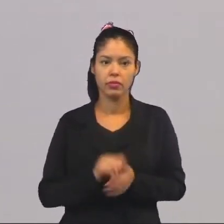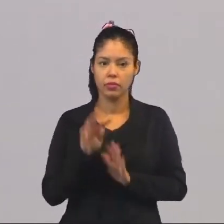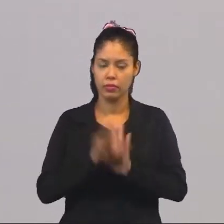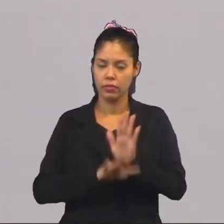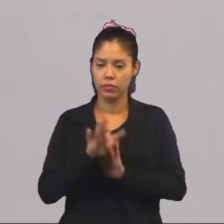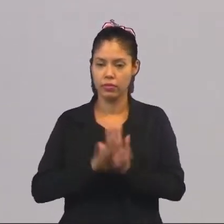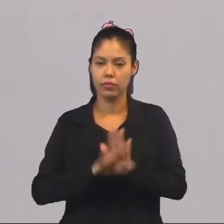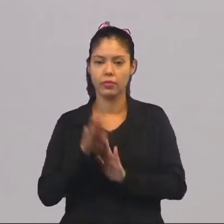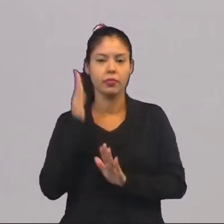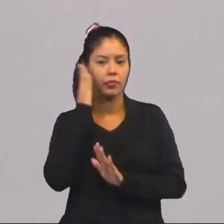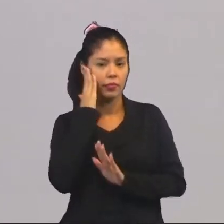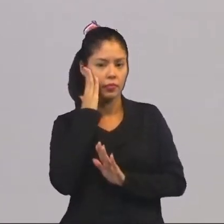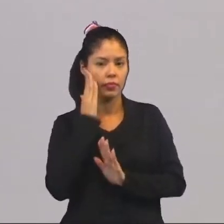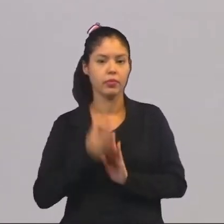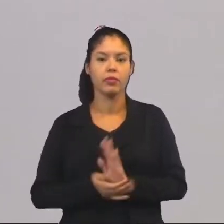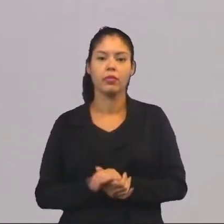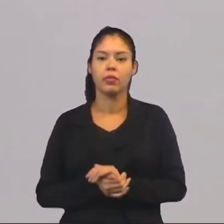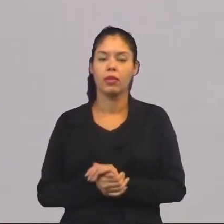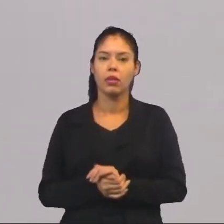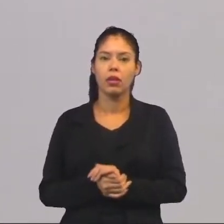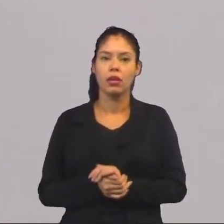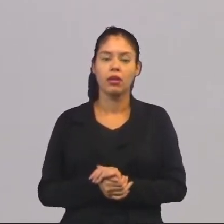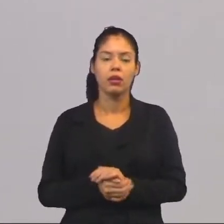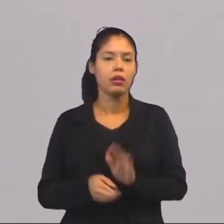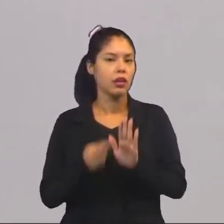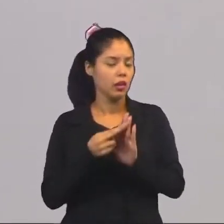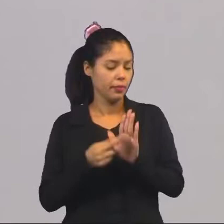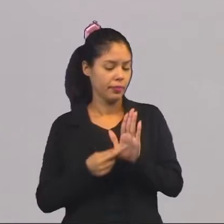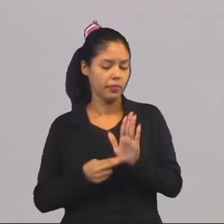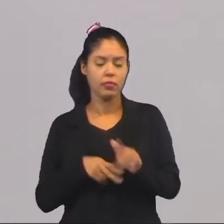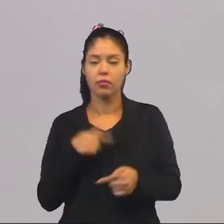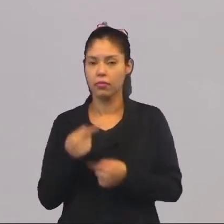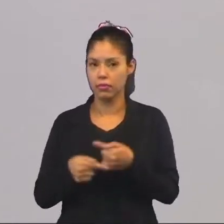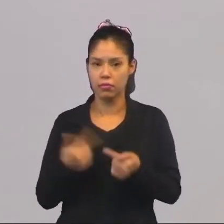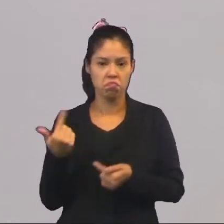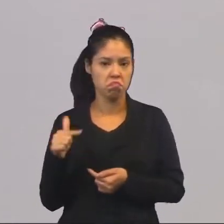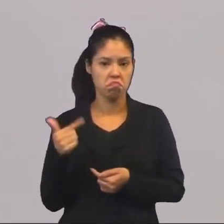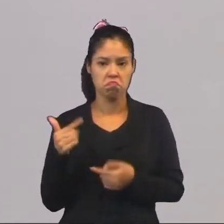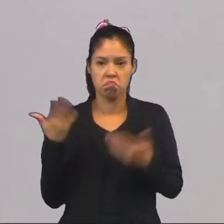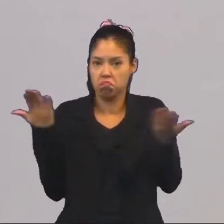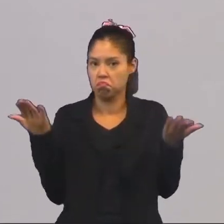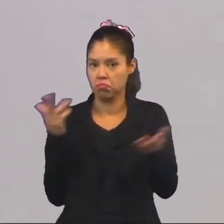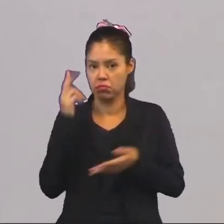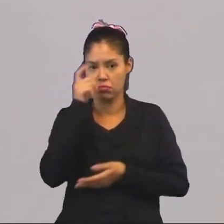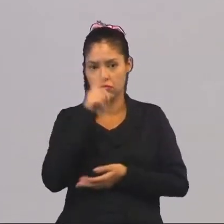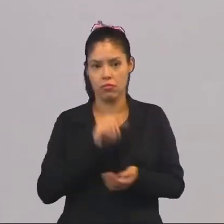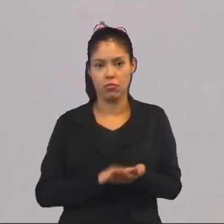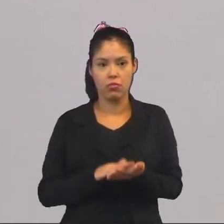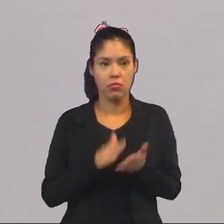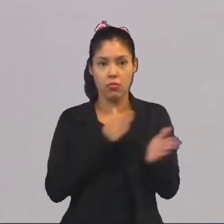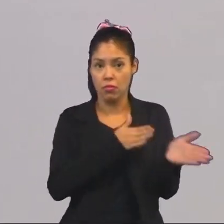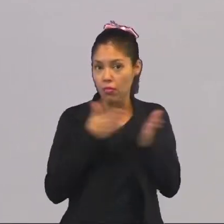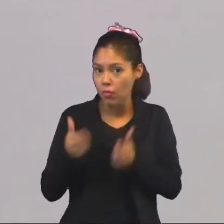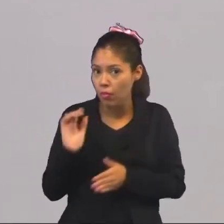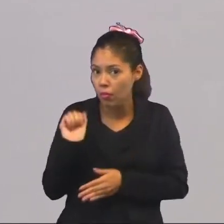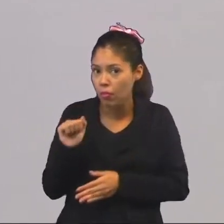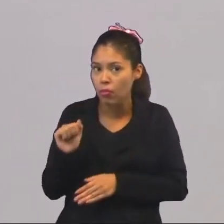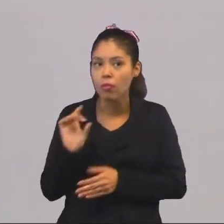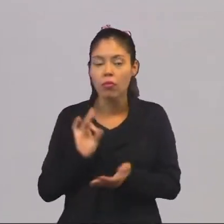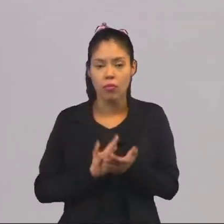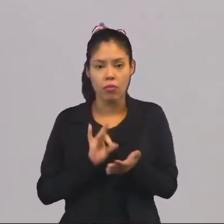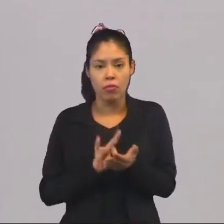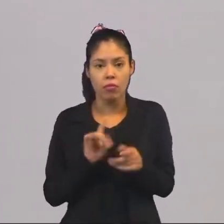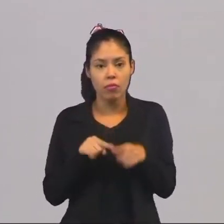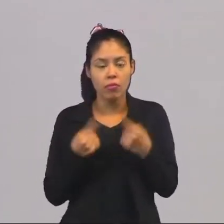de terça de compreensão quase não cai questão de regra gramatical galera em parte assim né